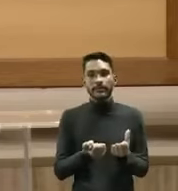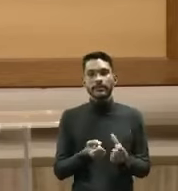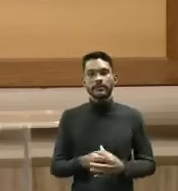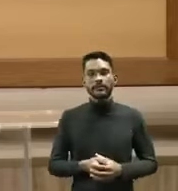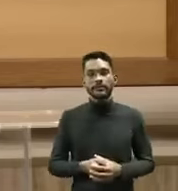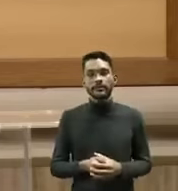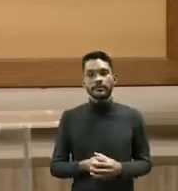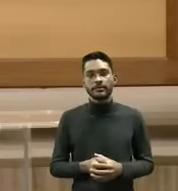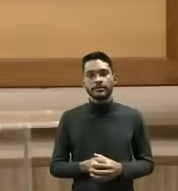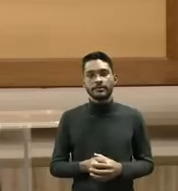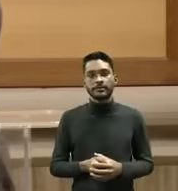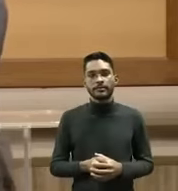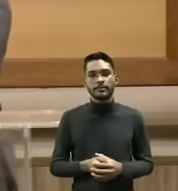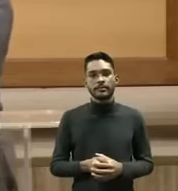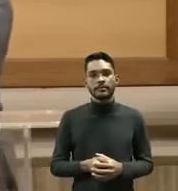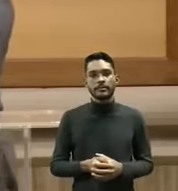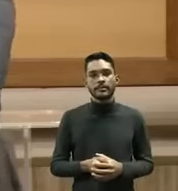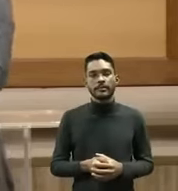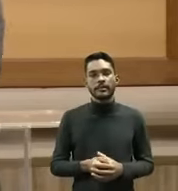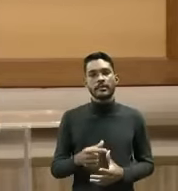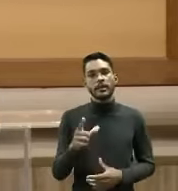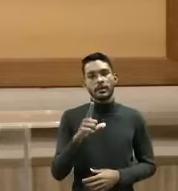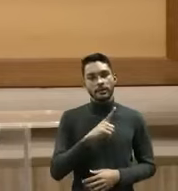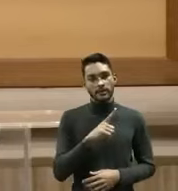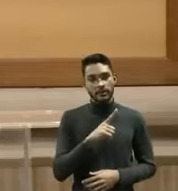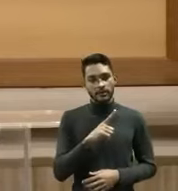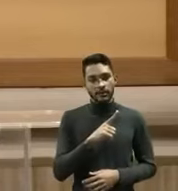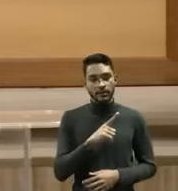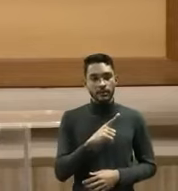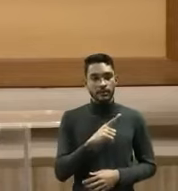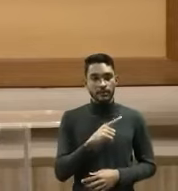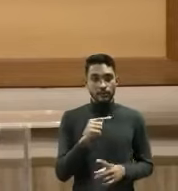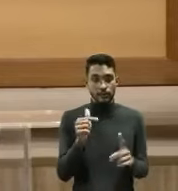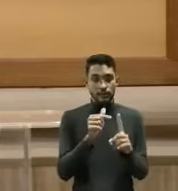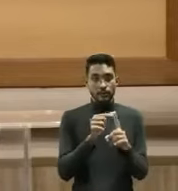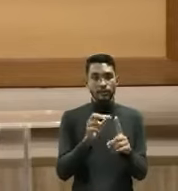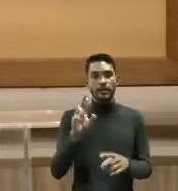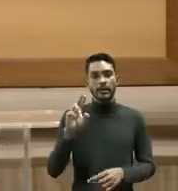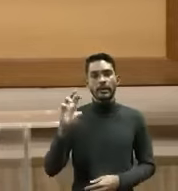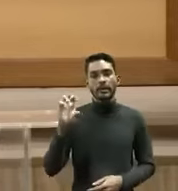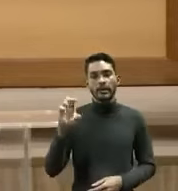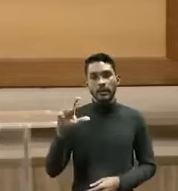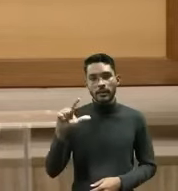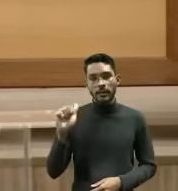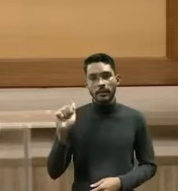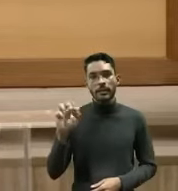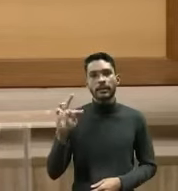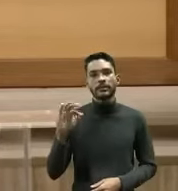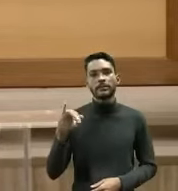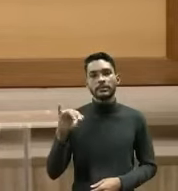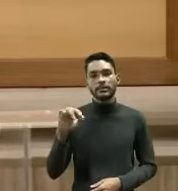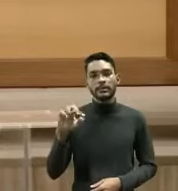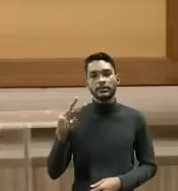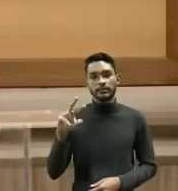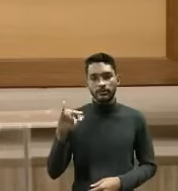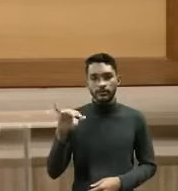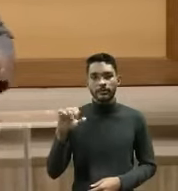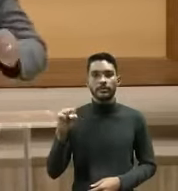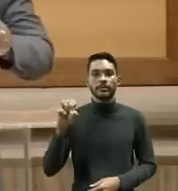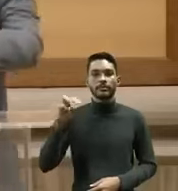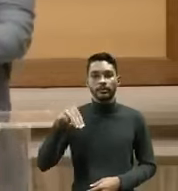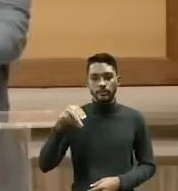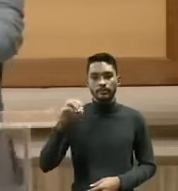e tinha aquela questão do relativismo Quem se lembra o que é o relativismo vamos lá participe comigo